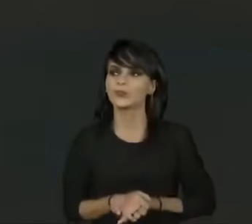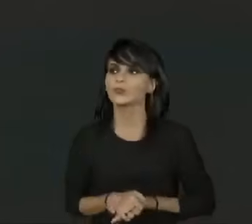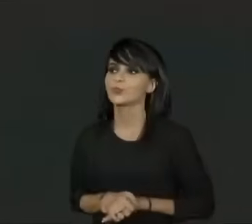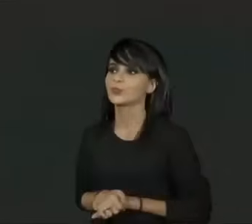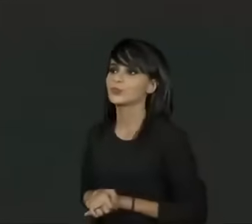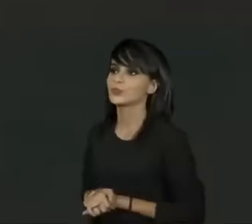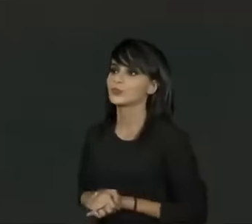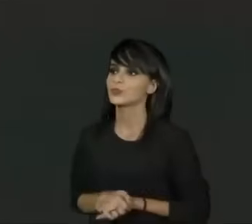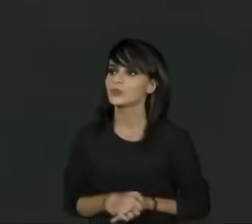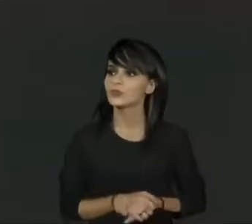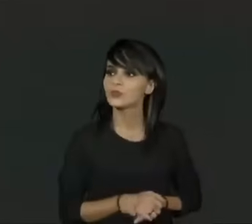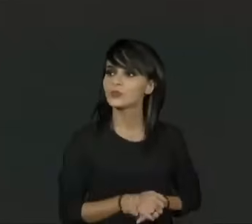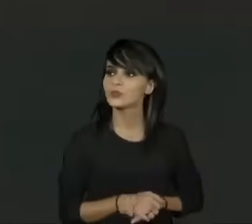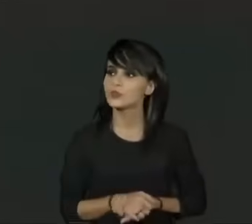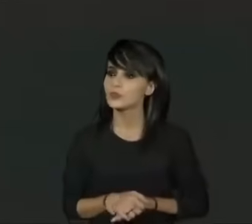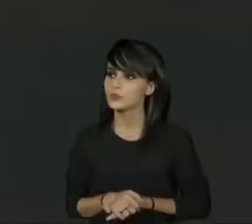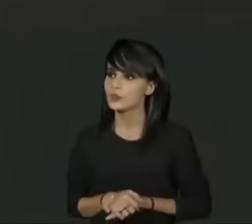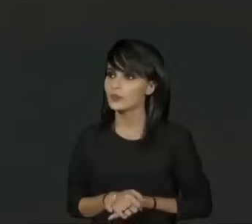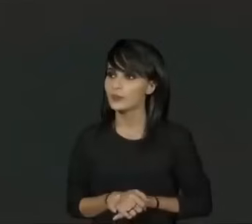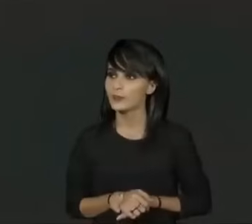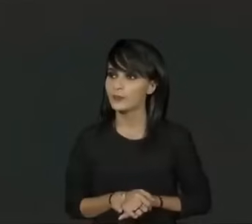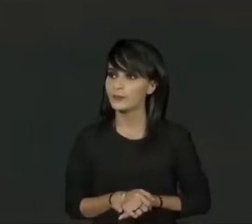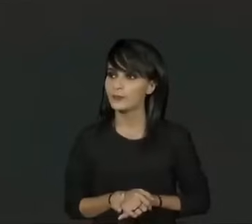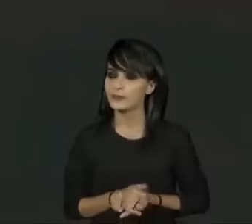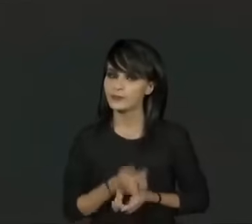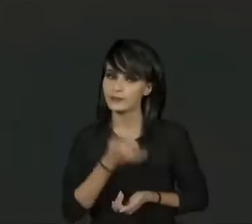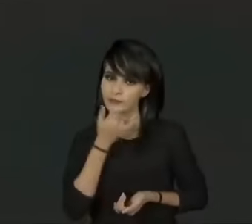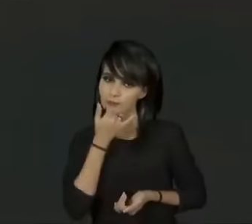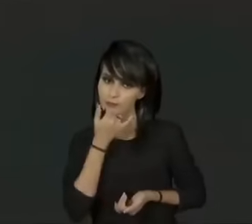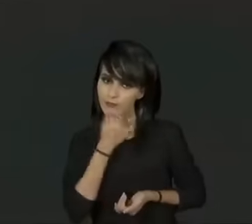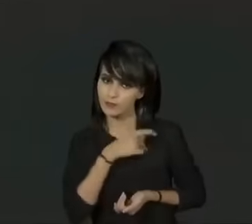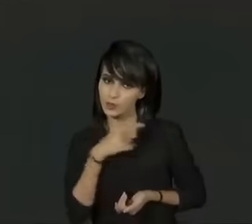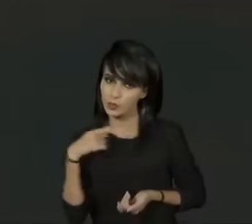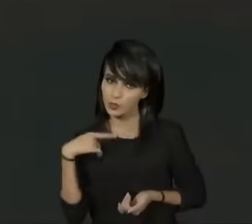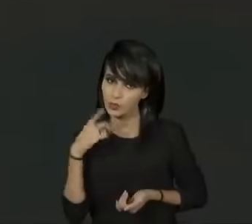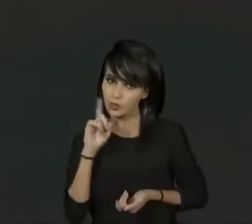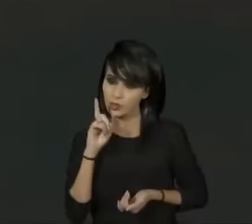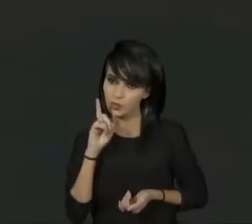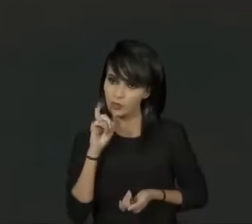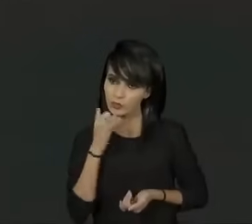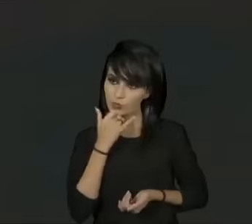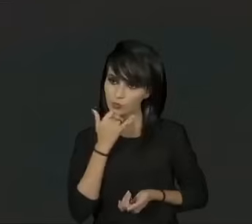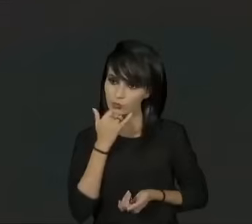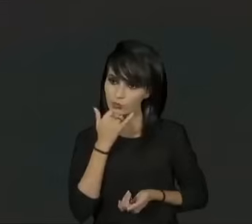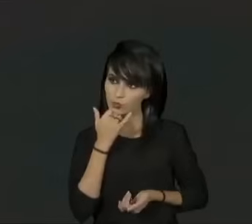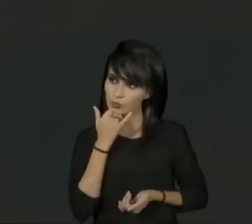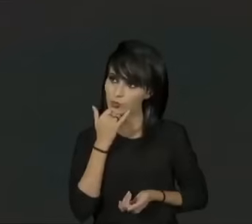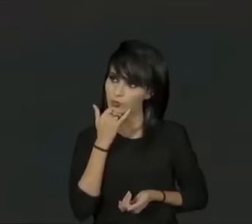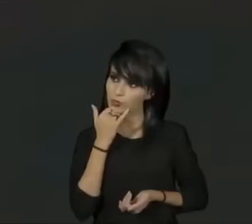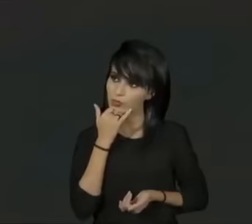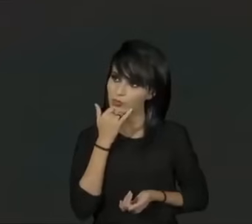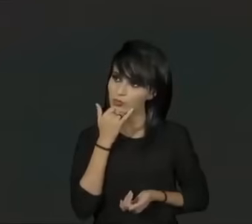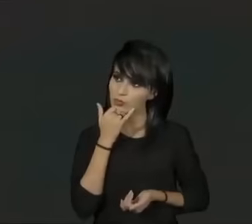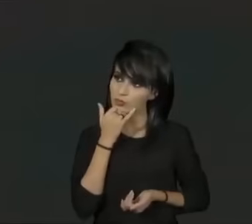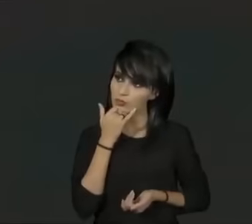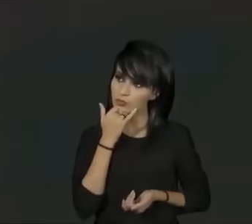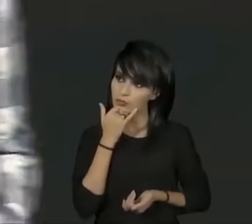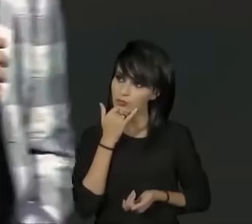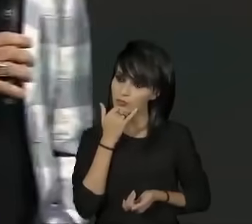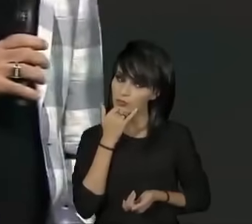E aí pastor não desculpa perdão perdão perdão perdão